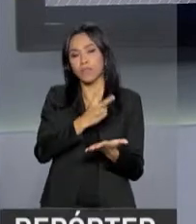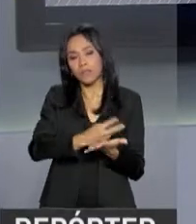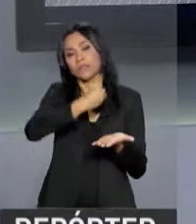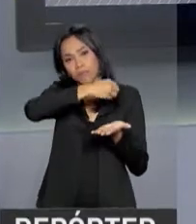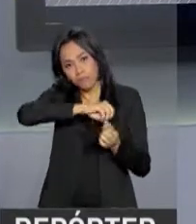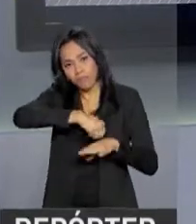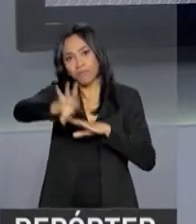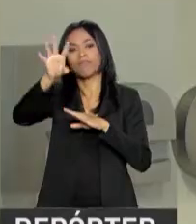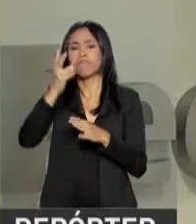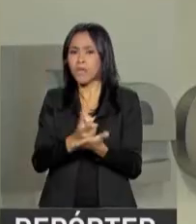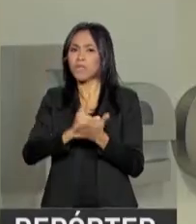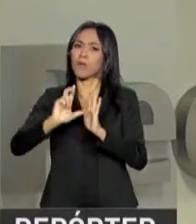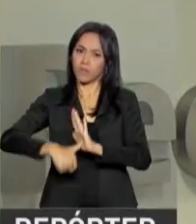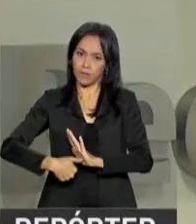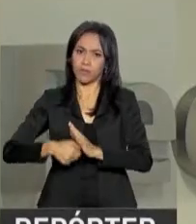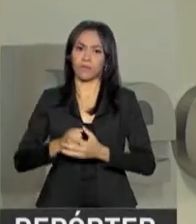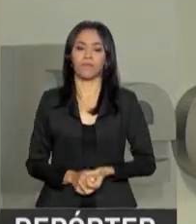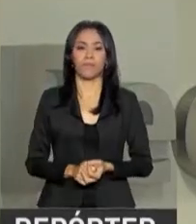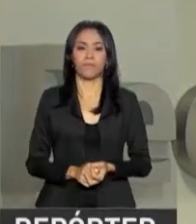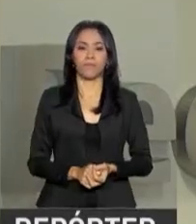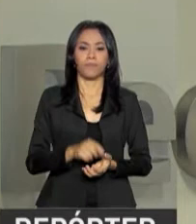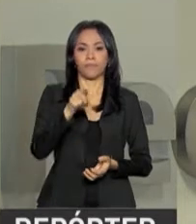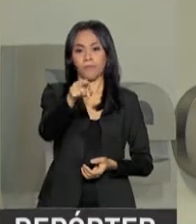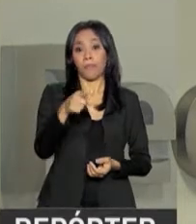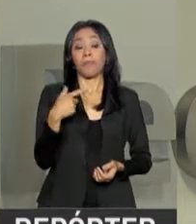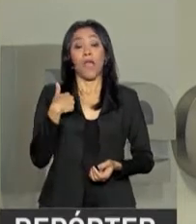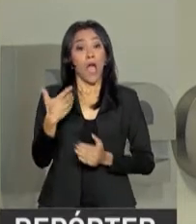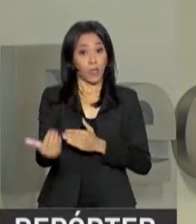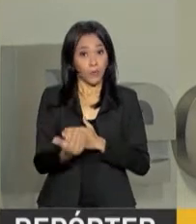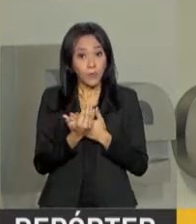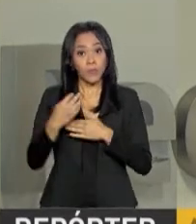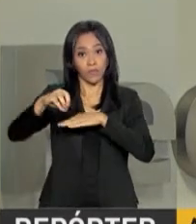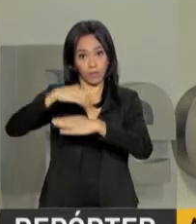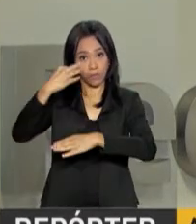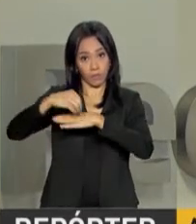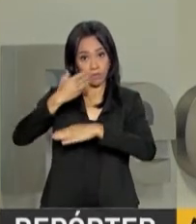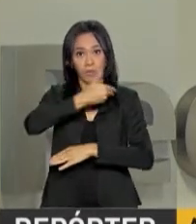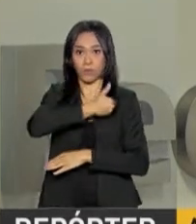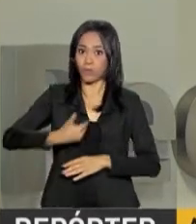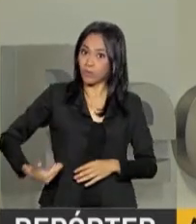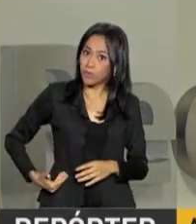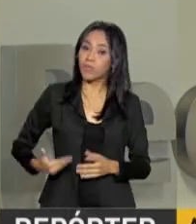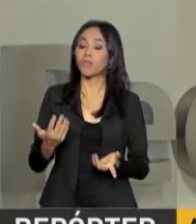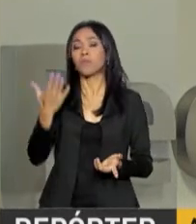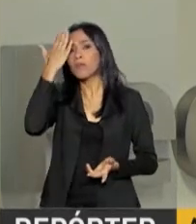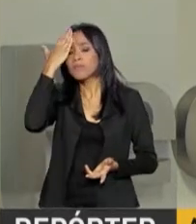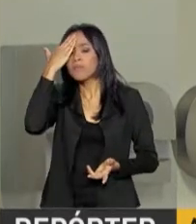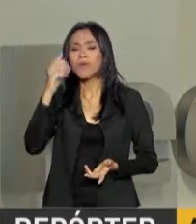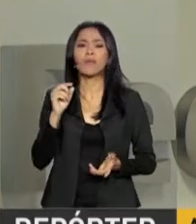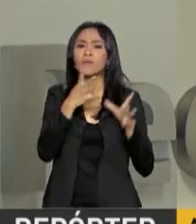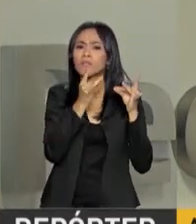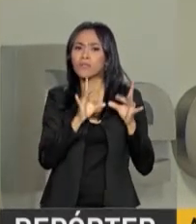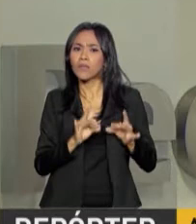atraso ele traz benefícios para o governo que passa a ter informações mais qualidade é que vai permitir que ele